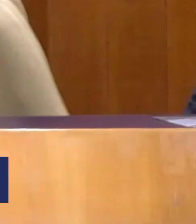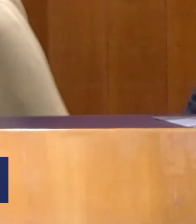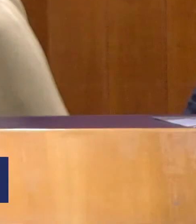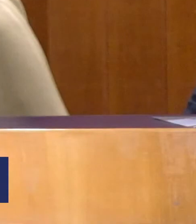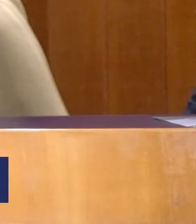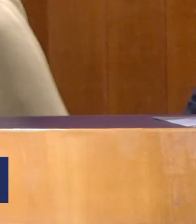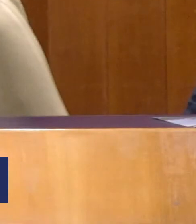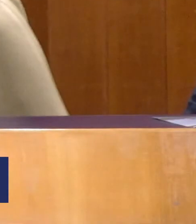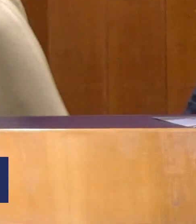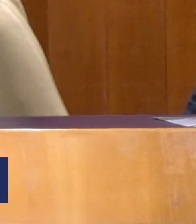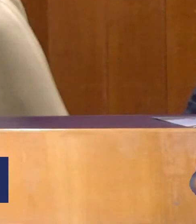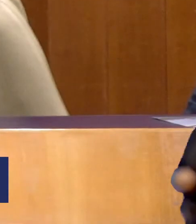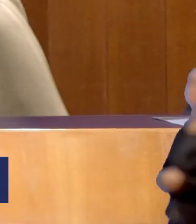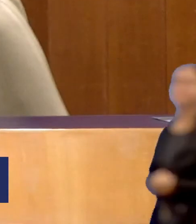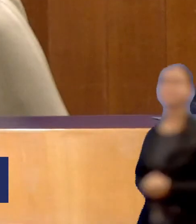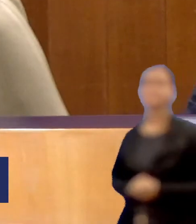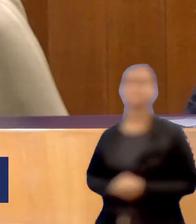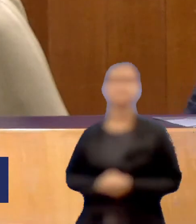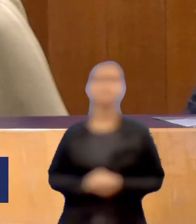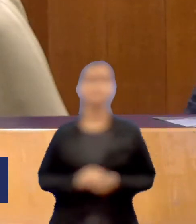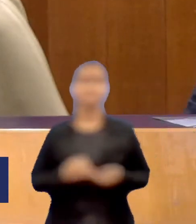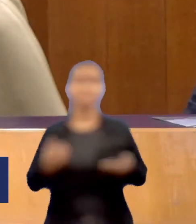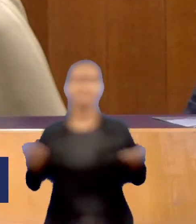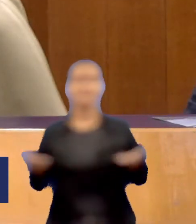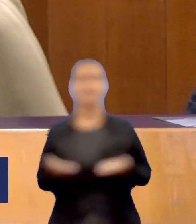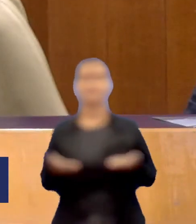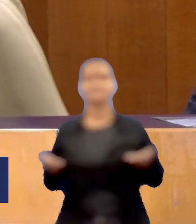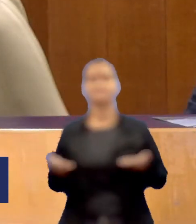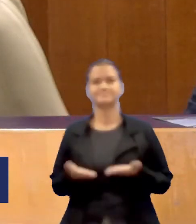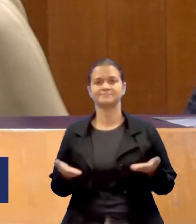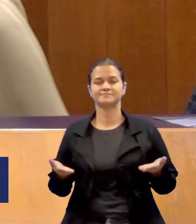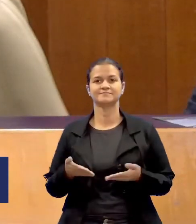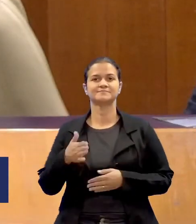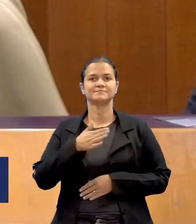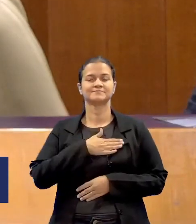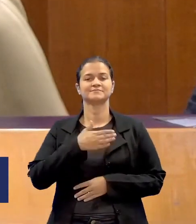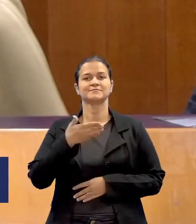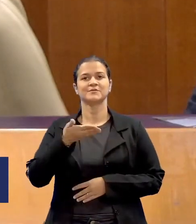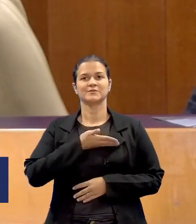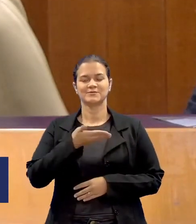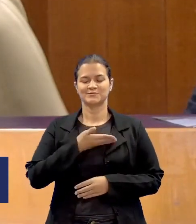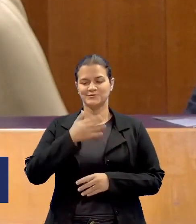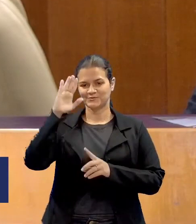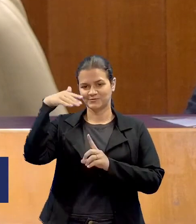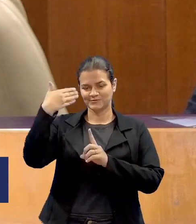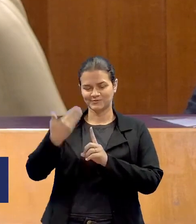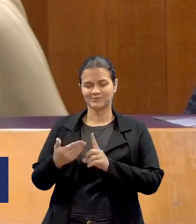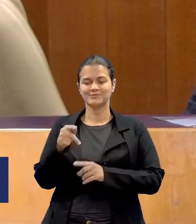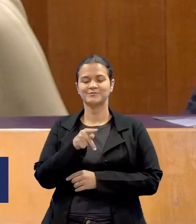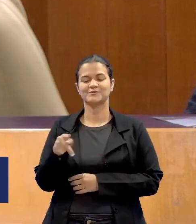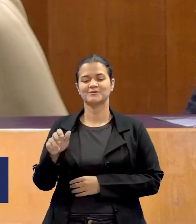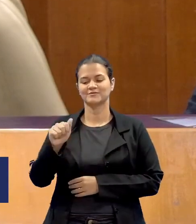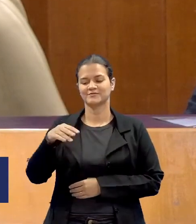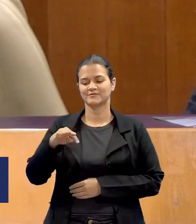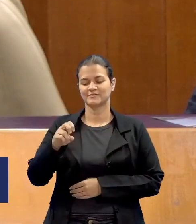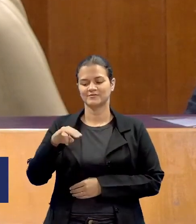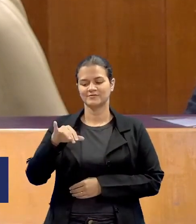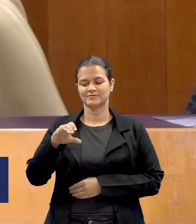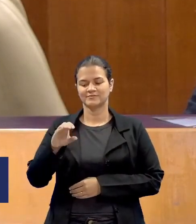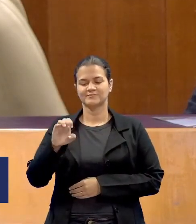A palavra agora, homenageado, meu amigo, companheiro, professor Antônio César Martins